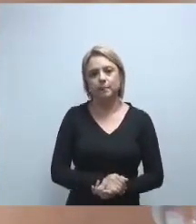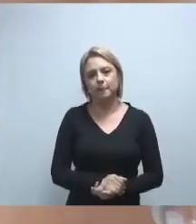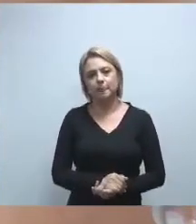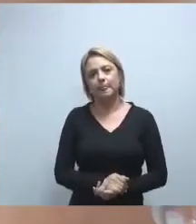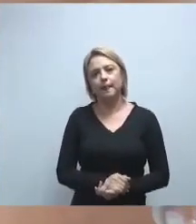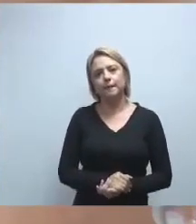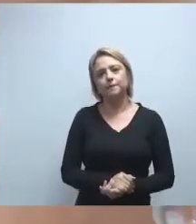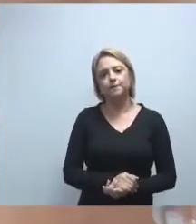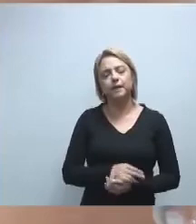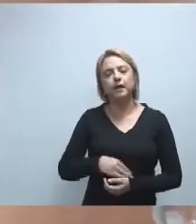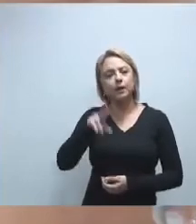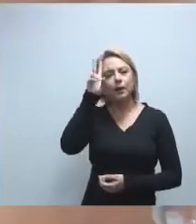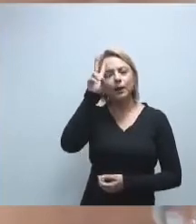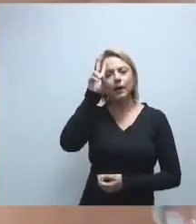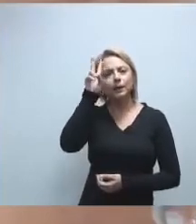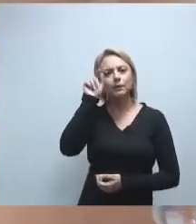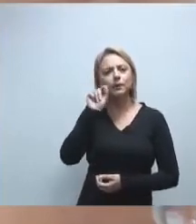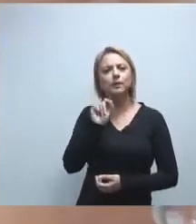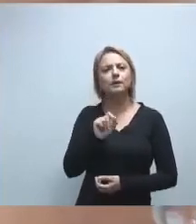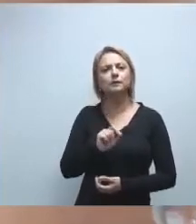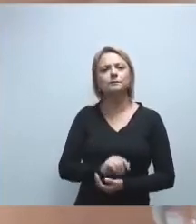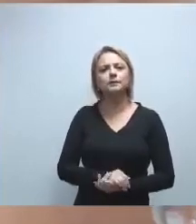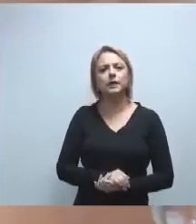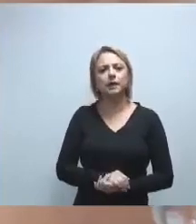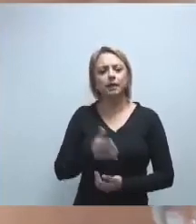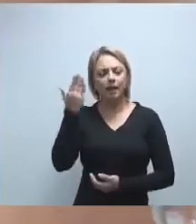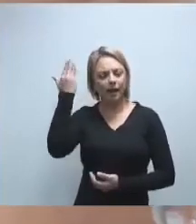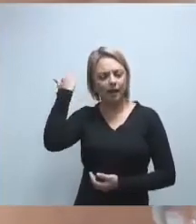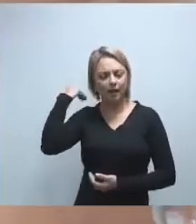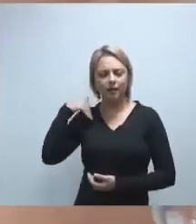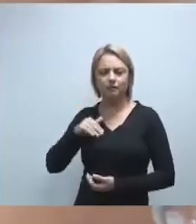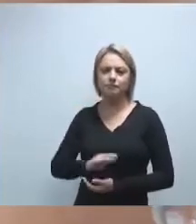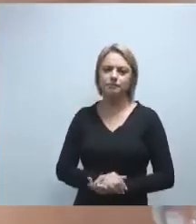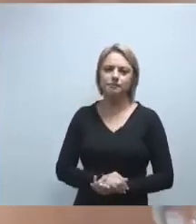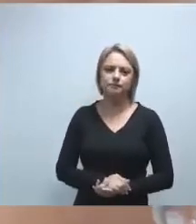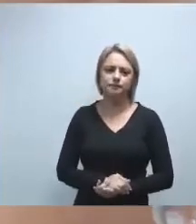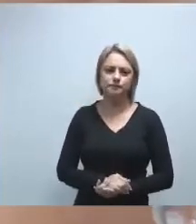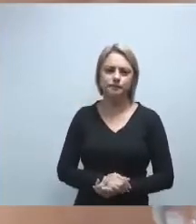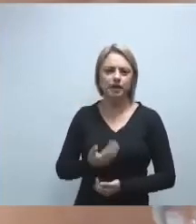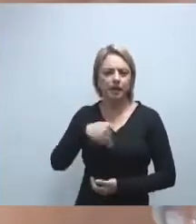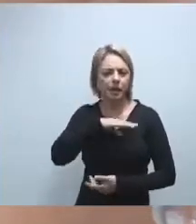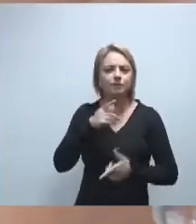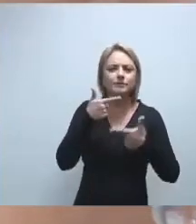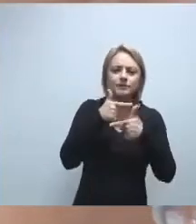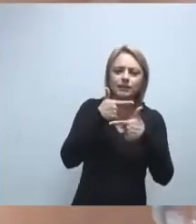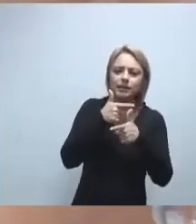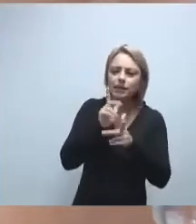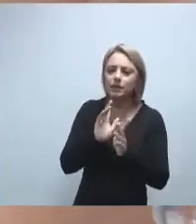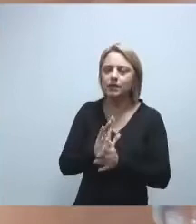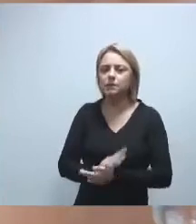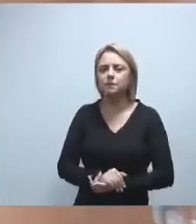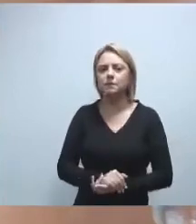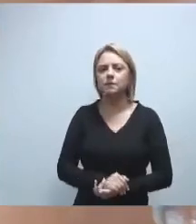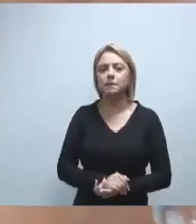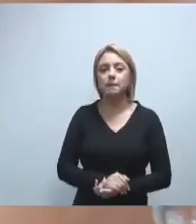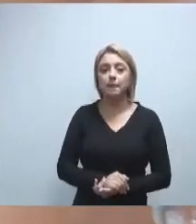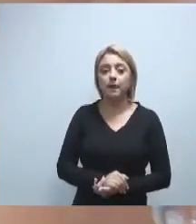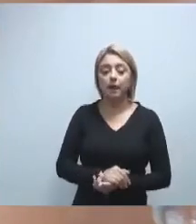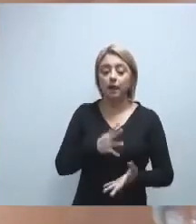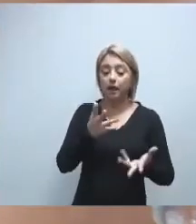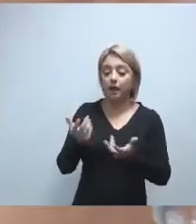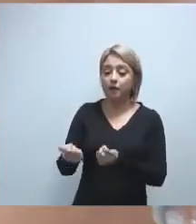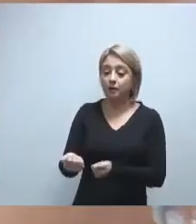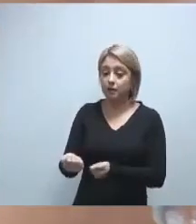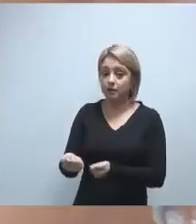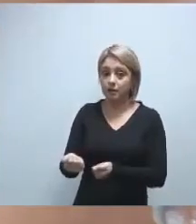e eu me lembro que naquela época nós aterramos um pouco porque recebemos